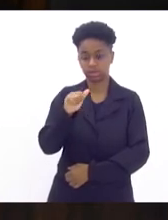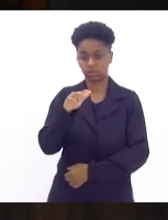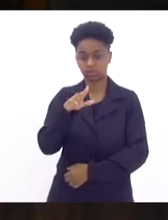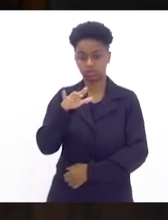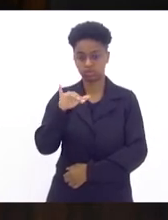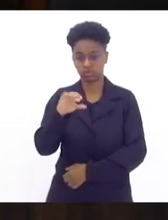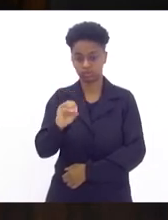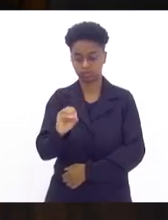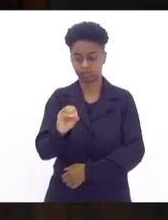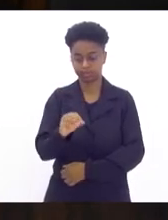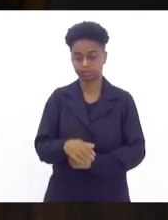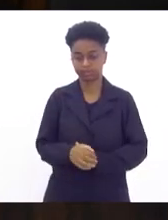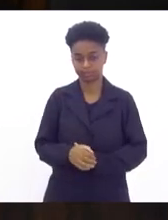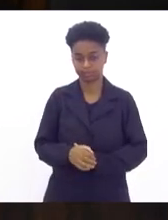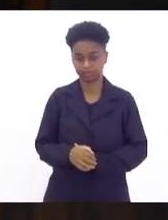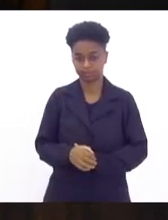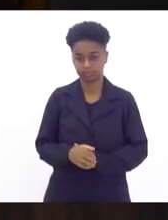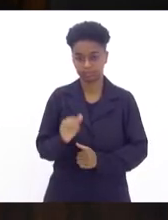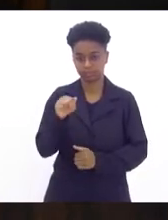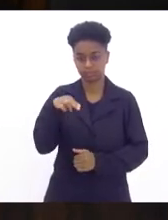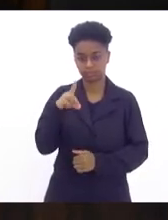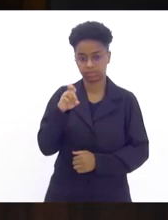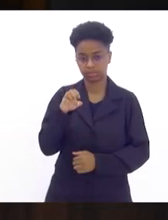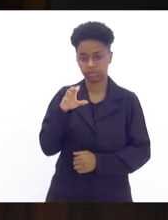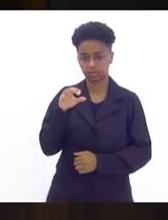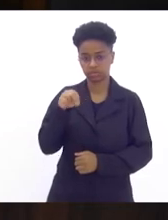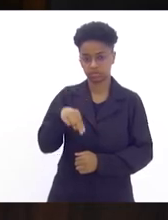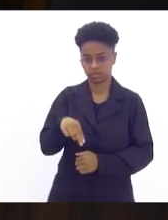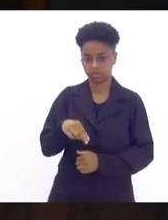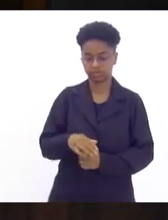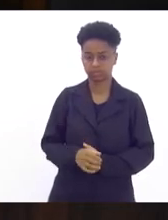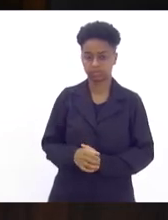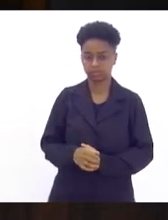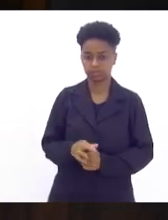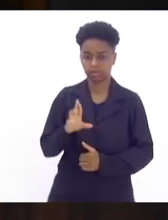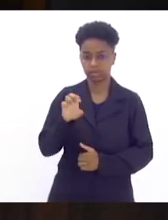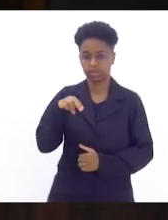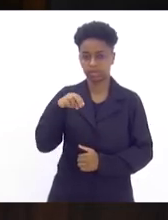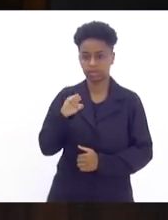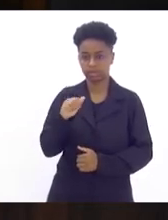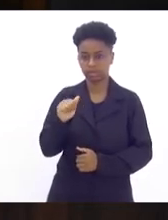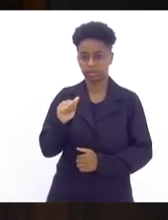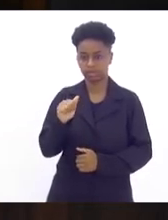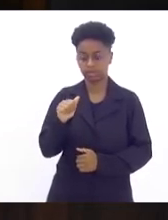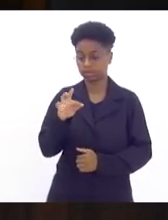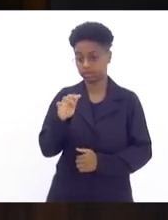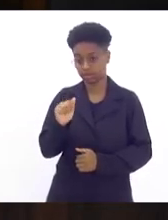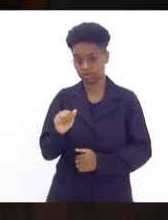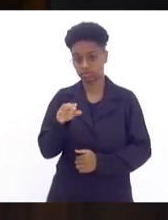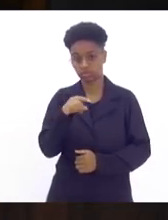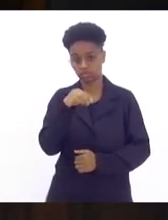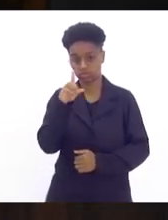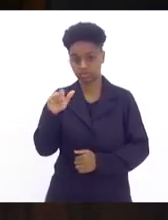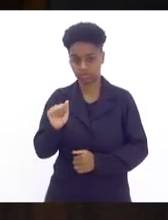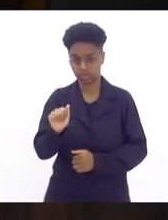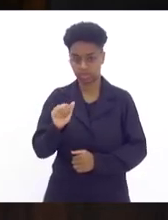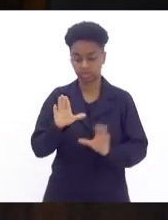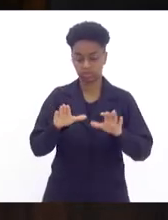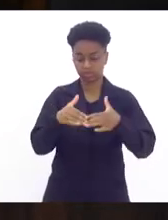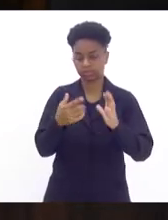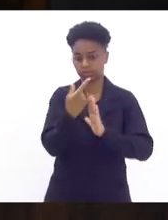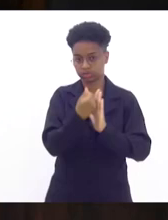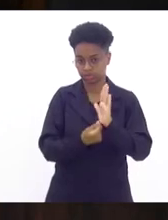Caiado Deputado Anderson Moraes deputada Renata Souza pela comissão de orçamentos